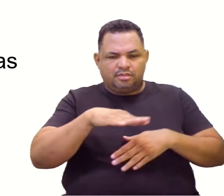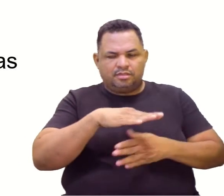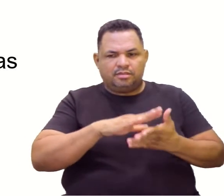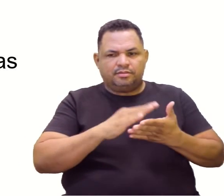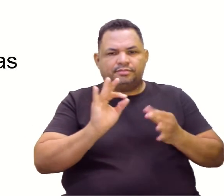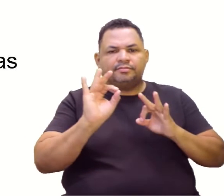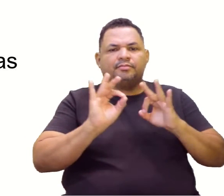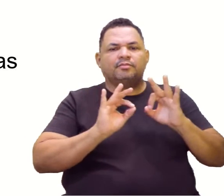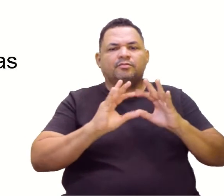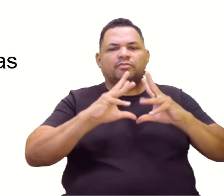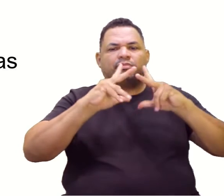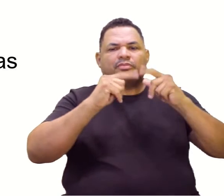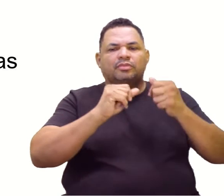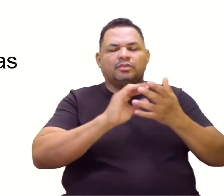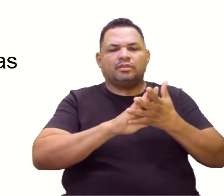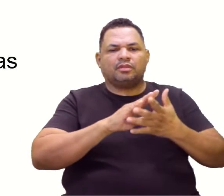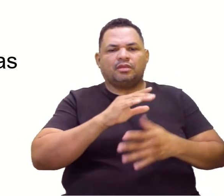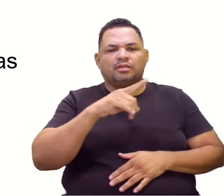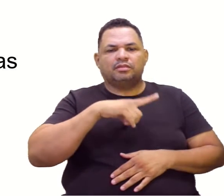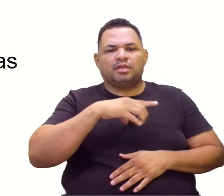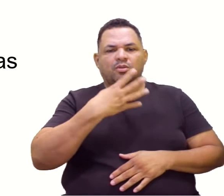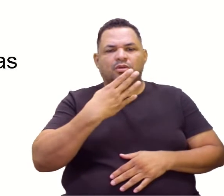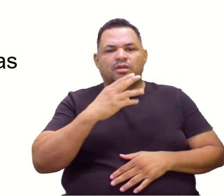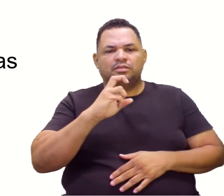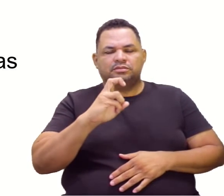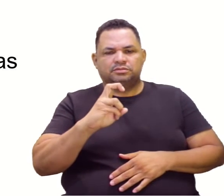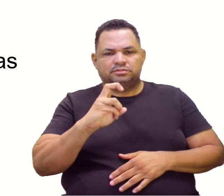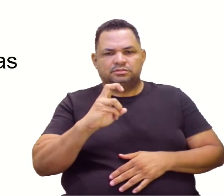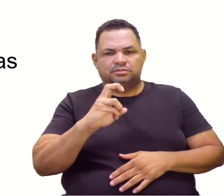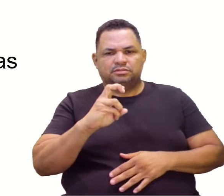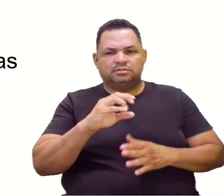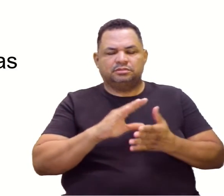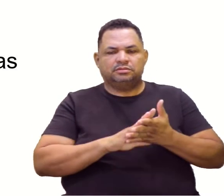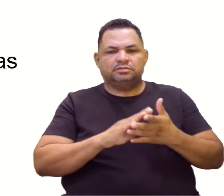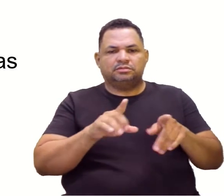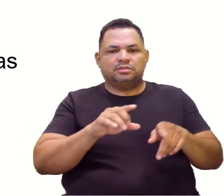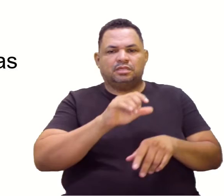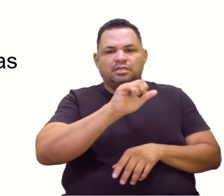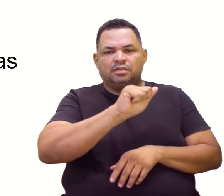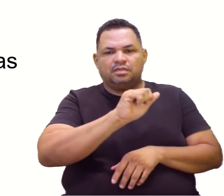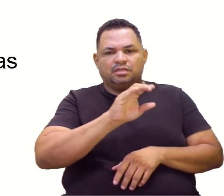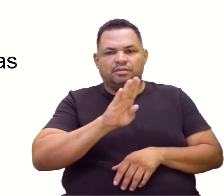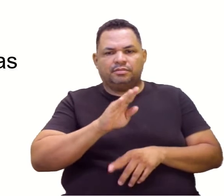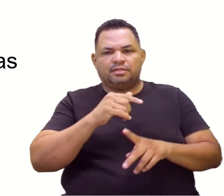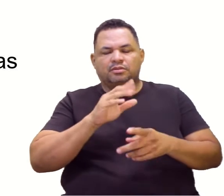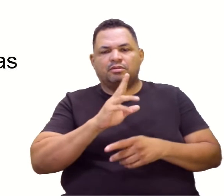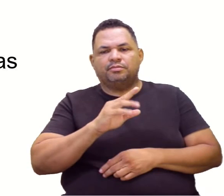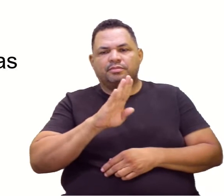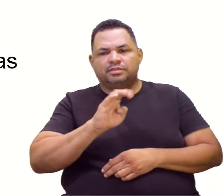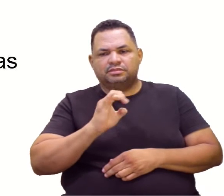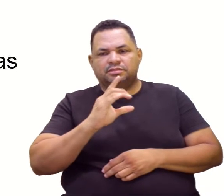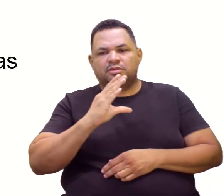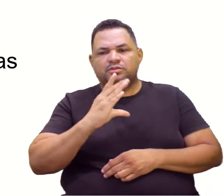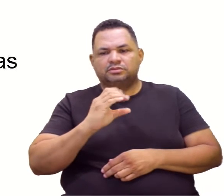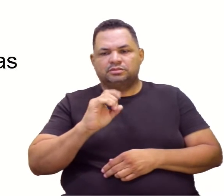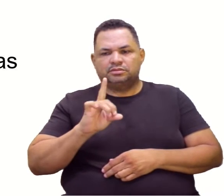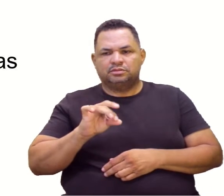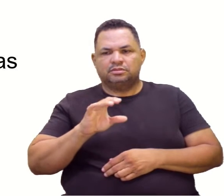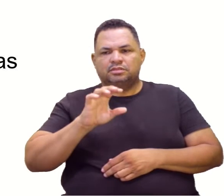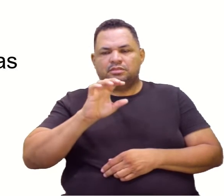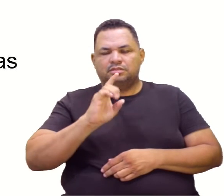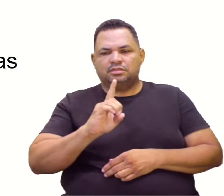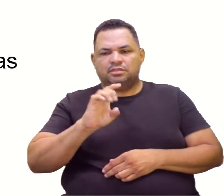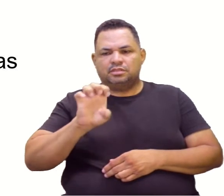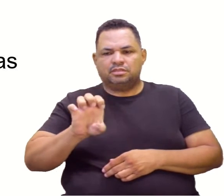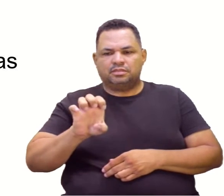disse aqui, todos os agudos medem 45 graus. E que AB é igual a BC, que é igual a CD, que é igual